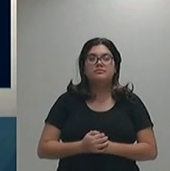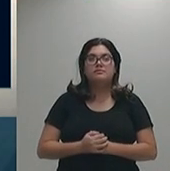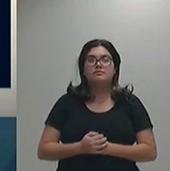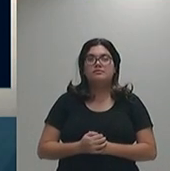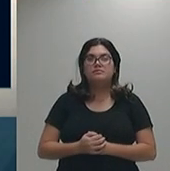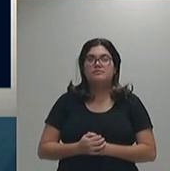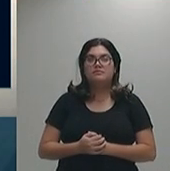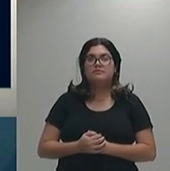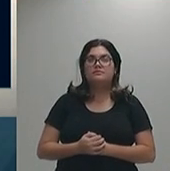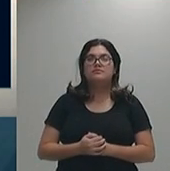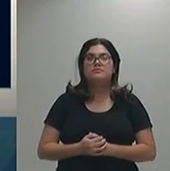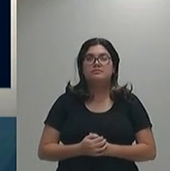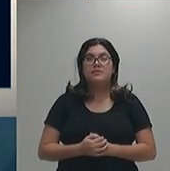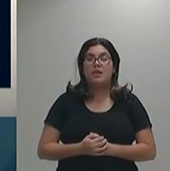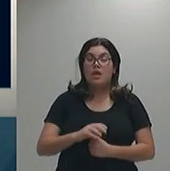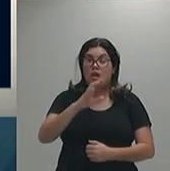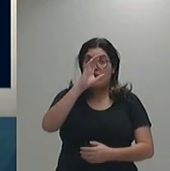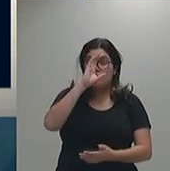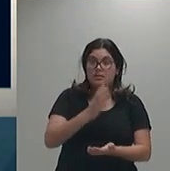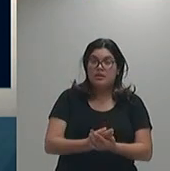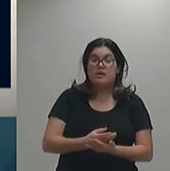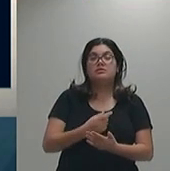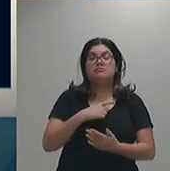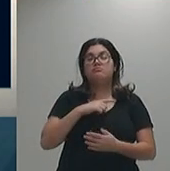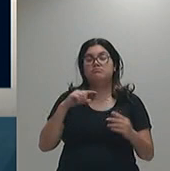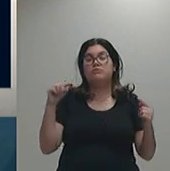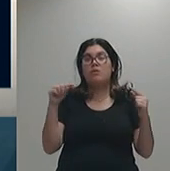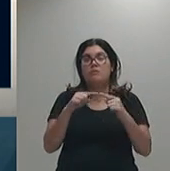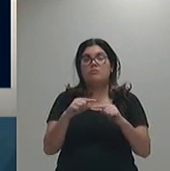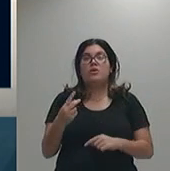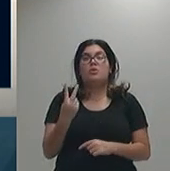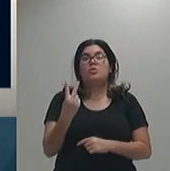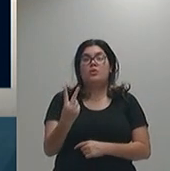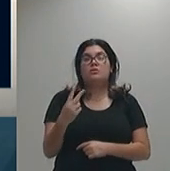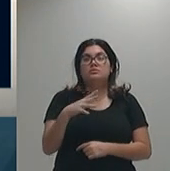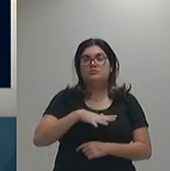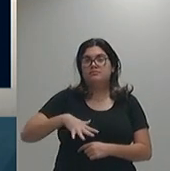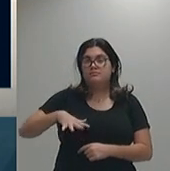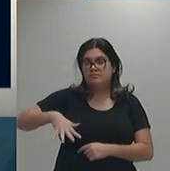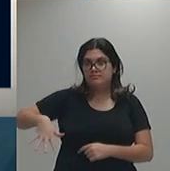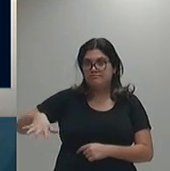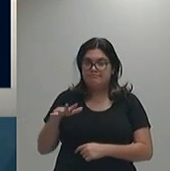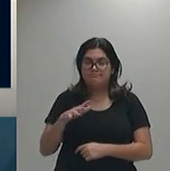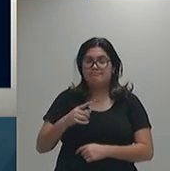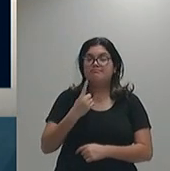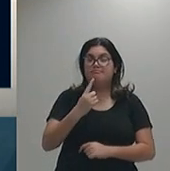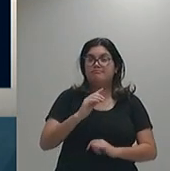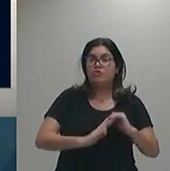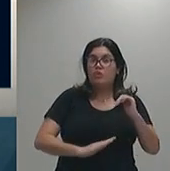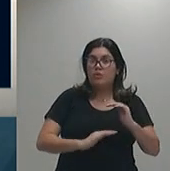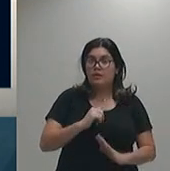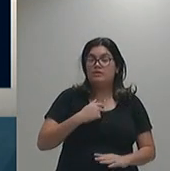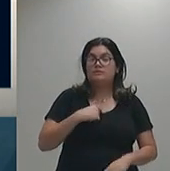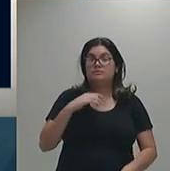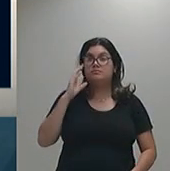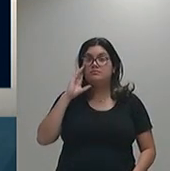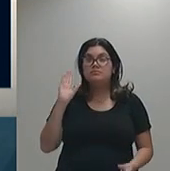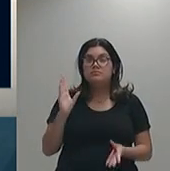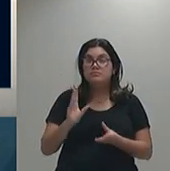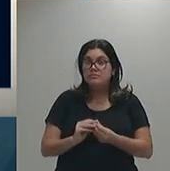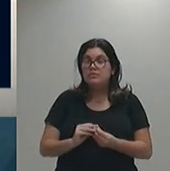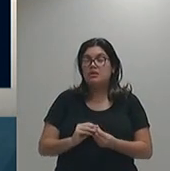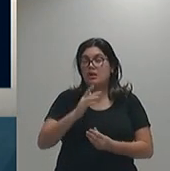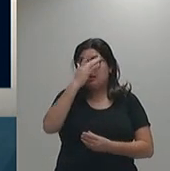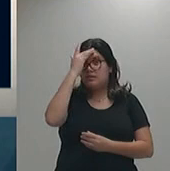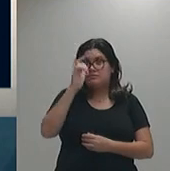e é até do Vale para os dois casos e do caso concreto eu postar ter que altura Advil